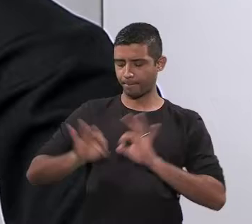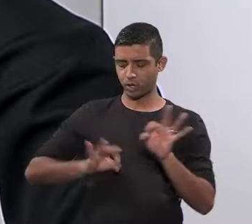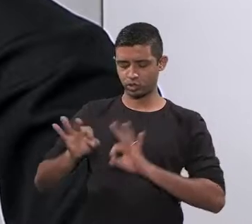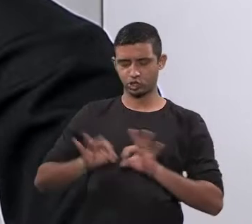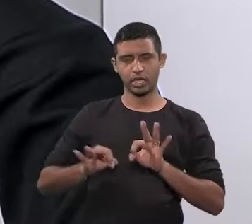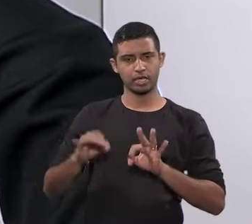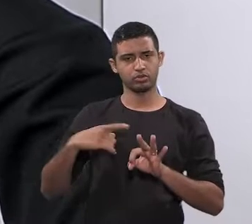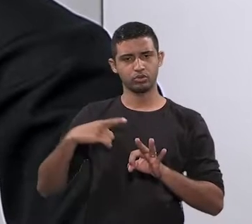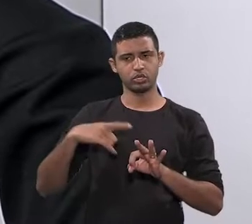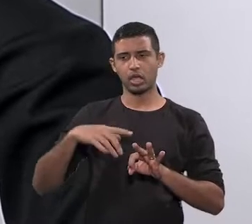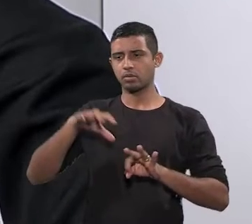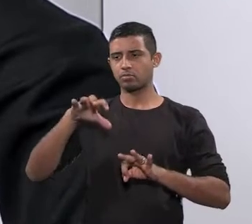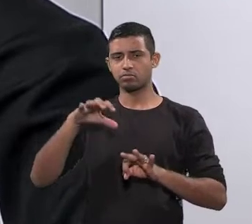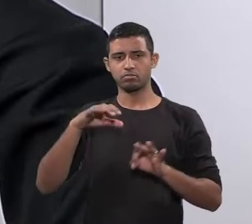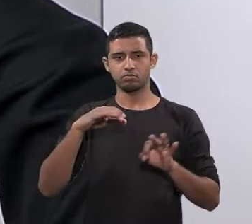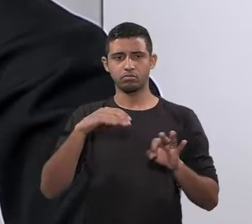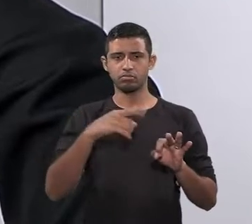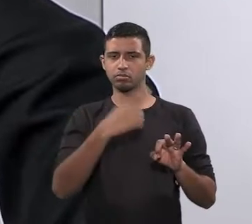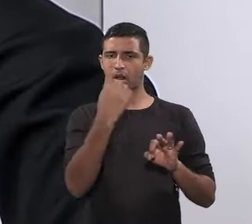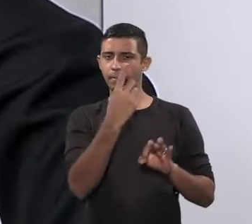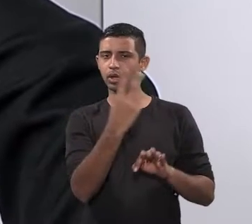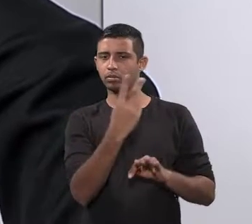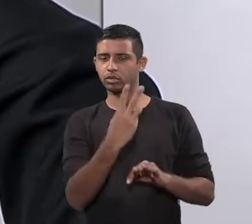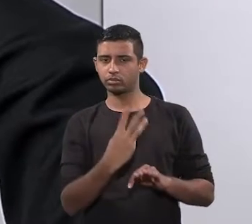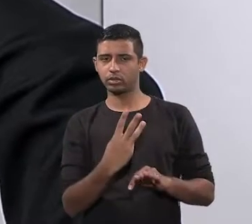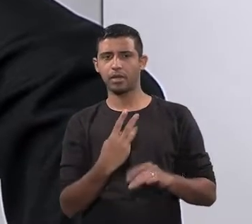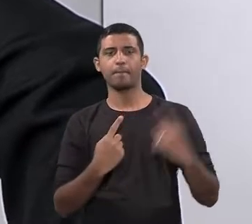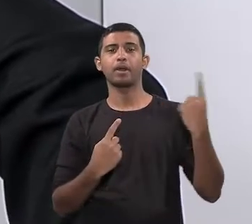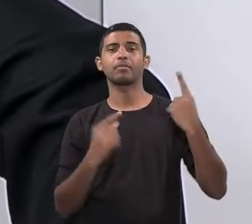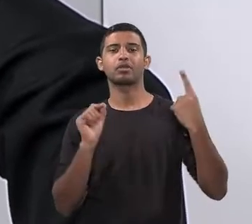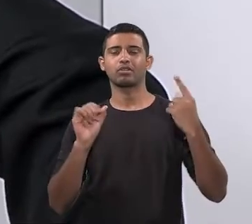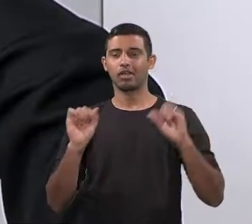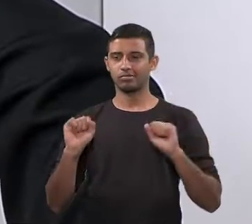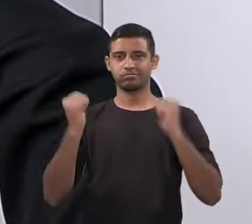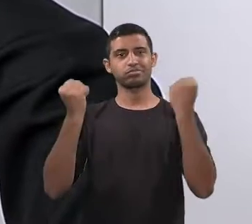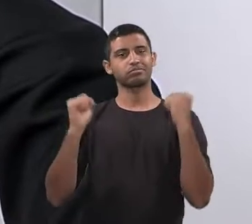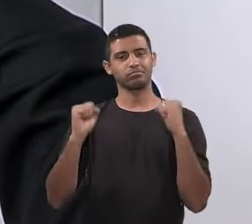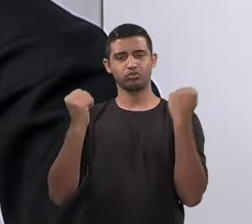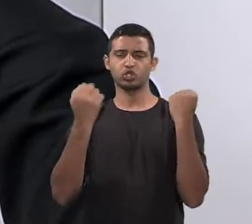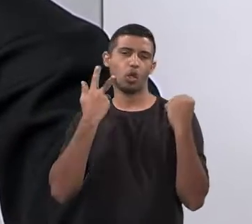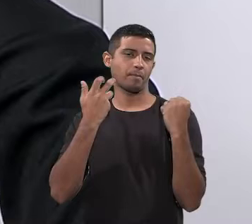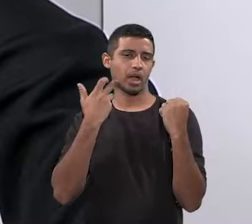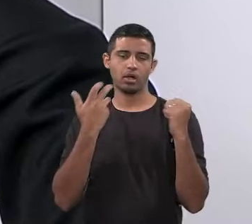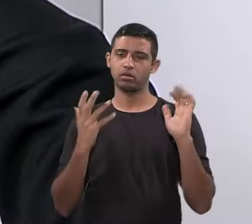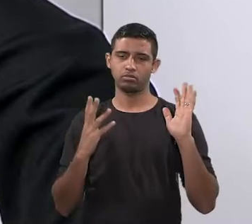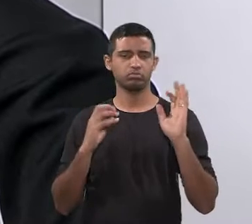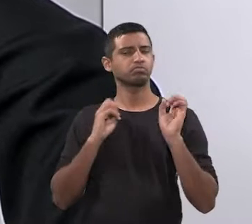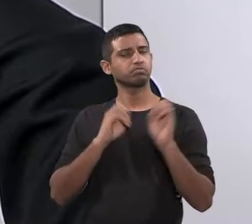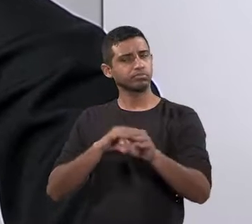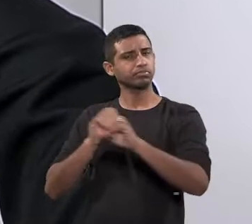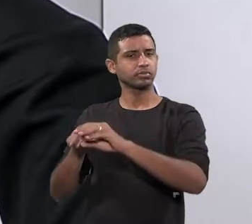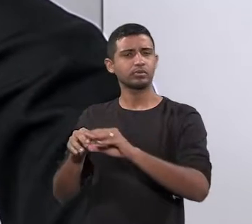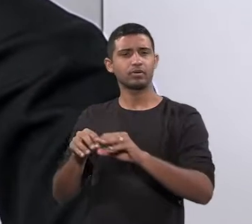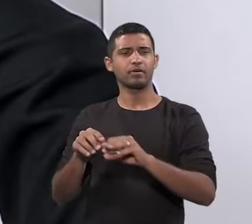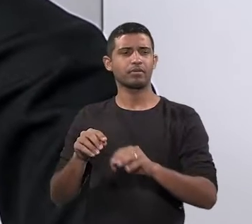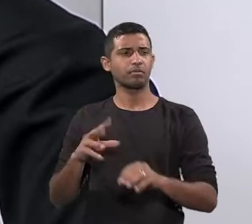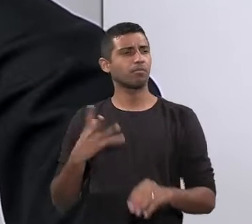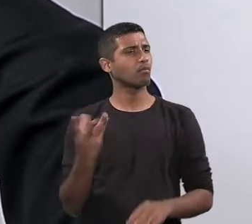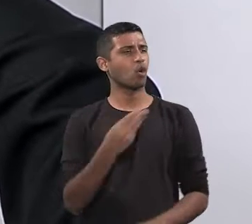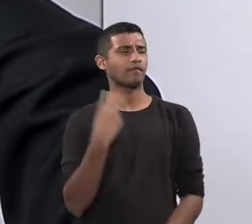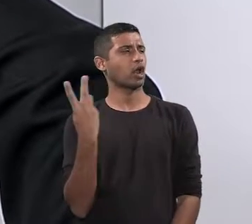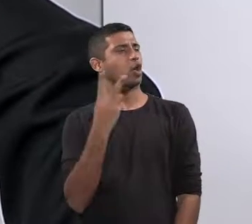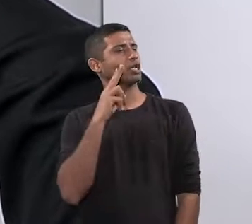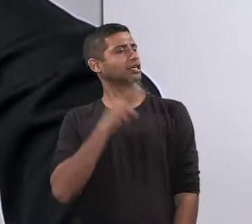separar em algumas fases, alguns momentos. O primeiro momento é a educação física curricular, que é muito valorizada dentro da